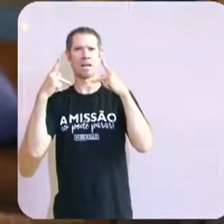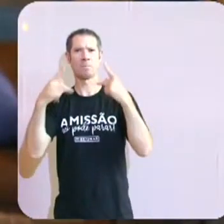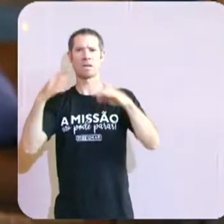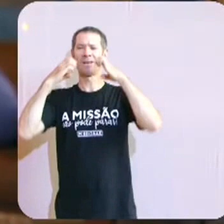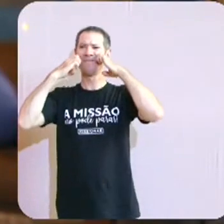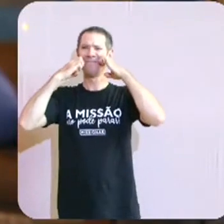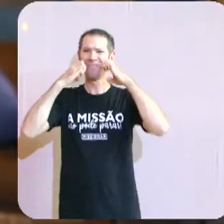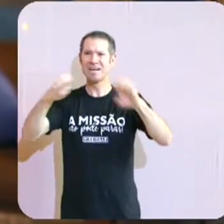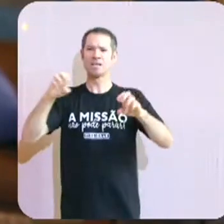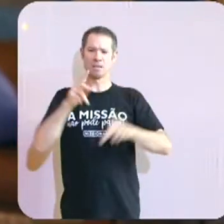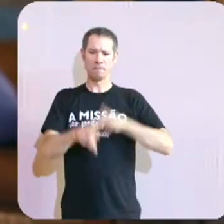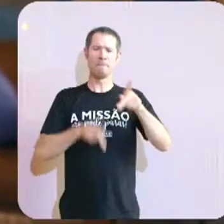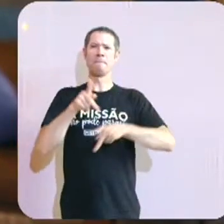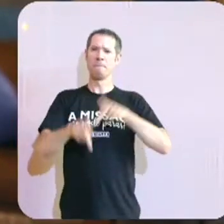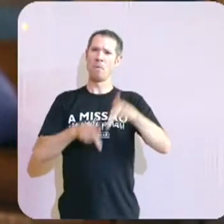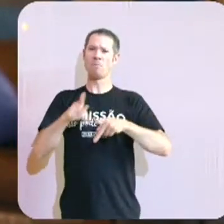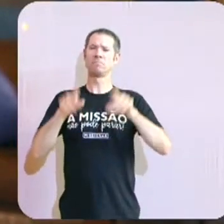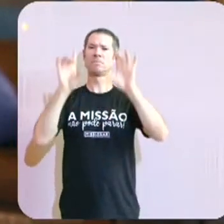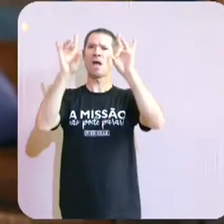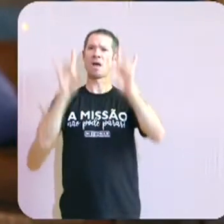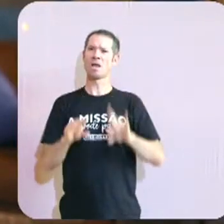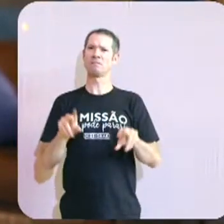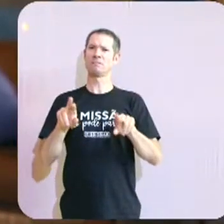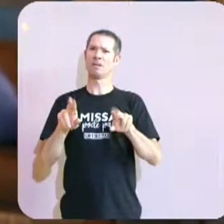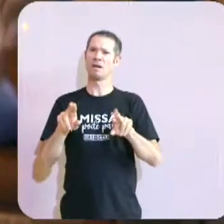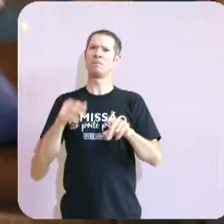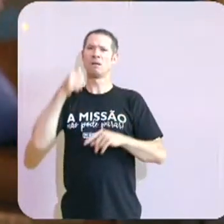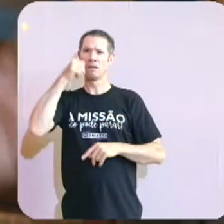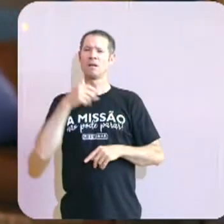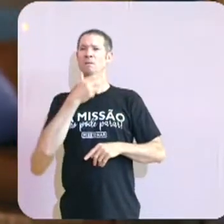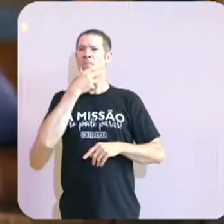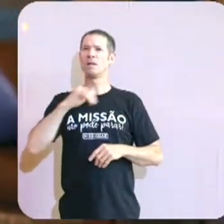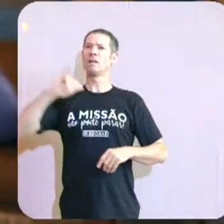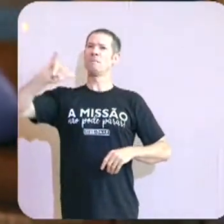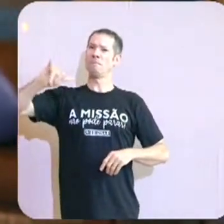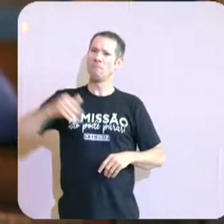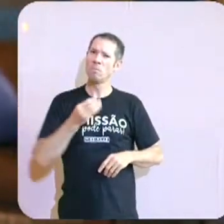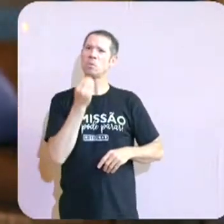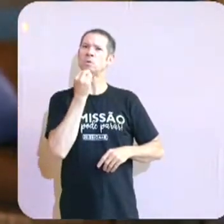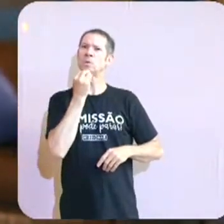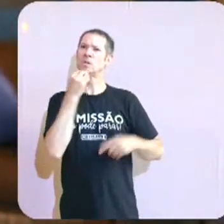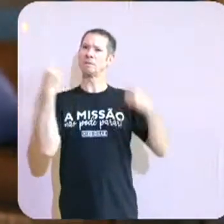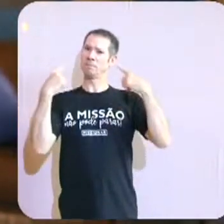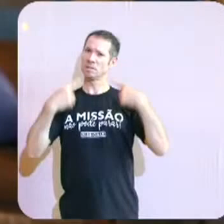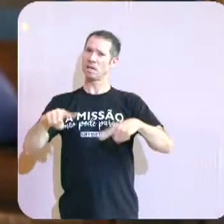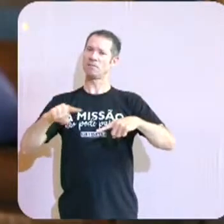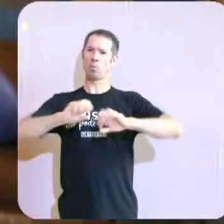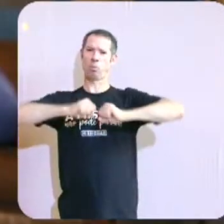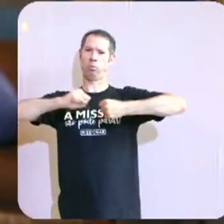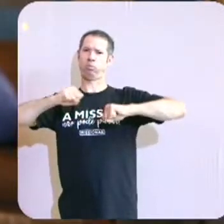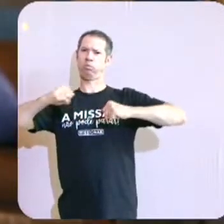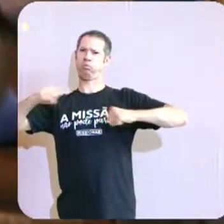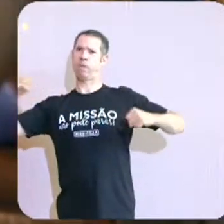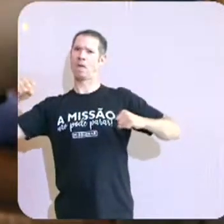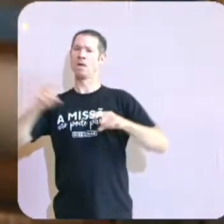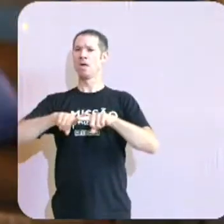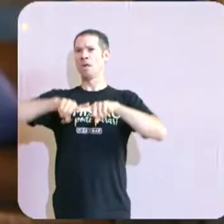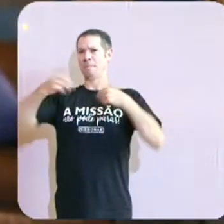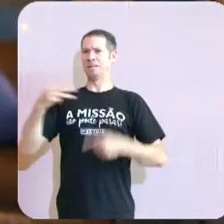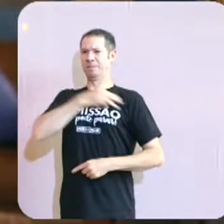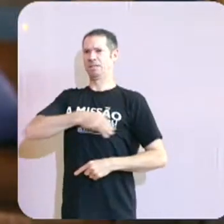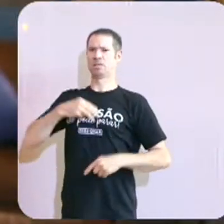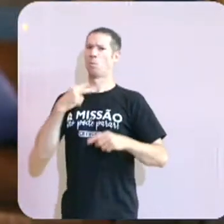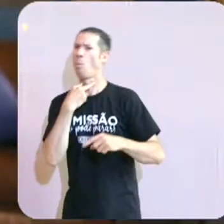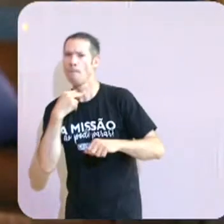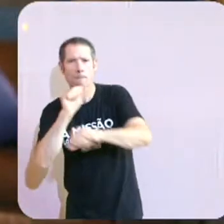para esses povos. Queridos irmãos e irmãs, as oportunidades e os desafios são gigantescos, mas a missão não